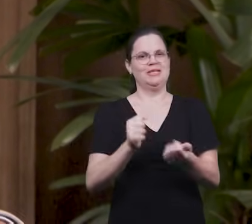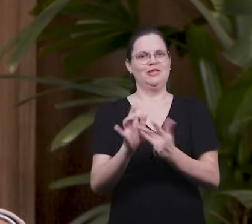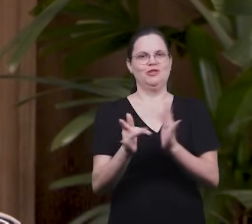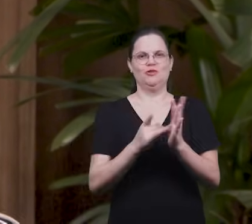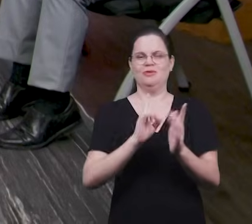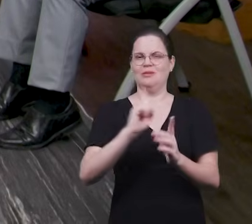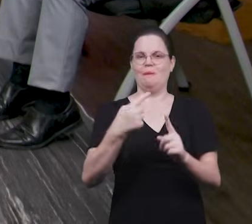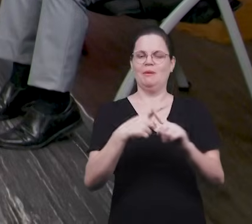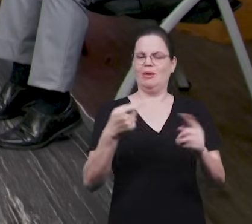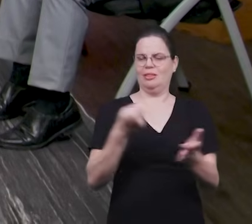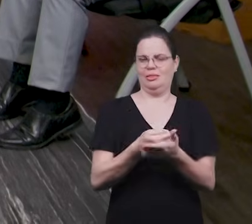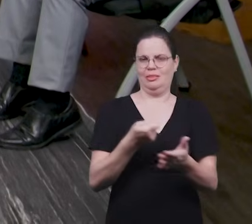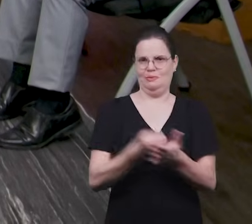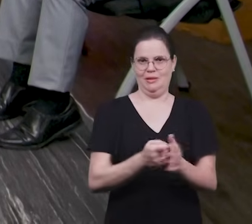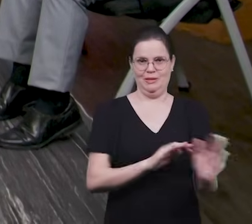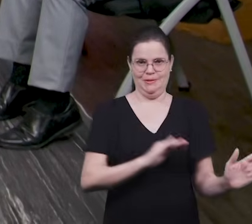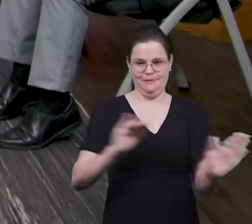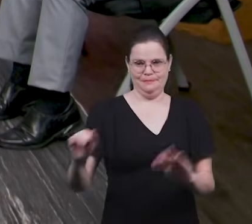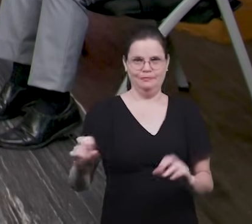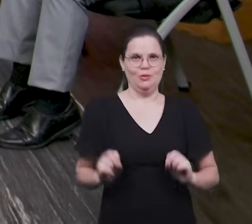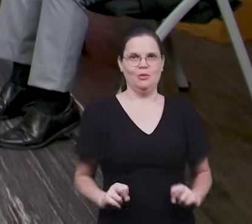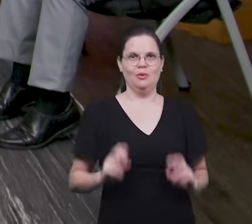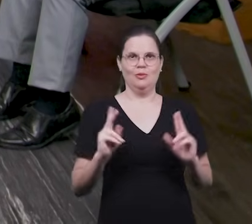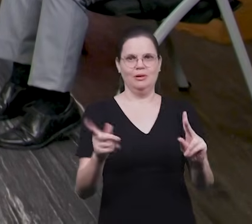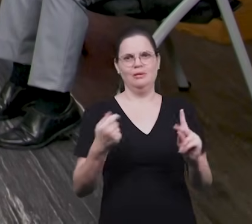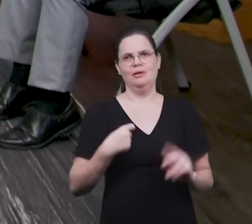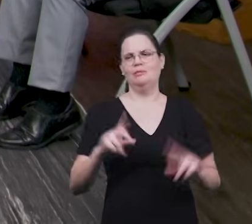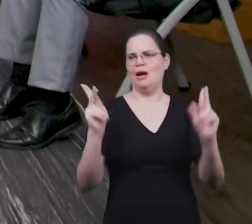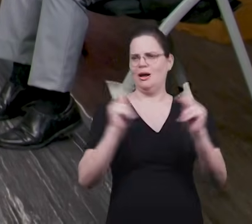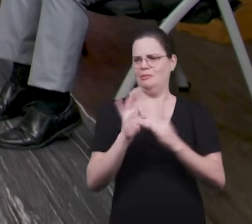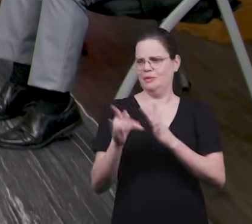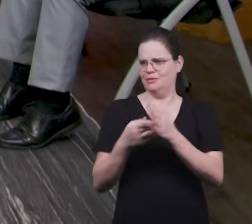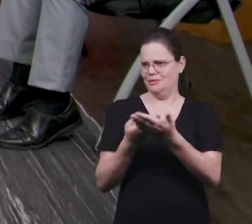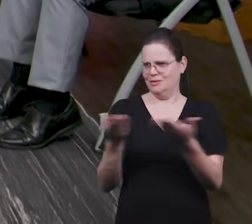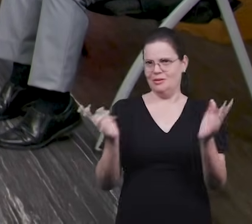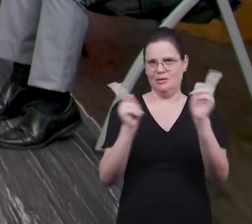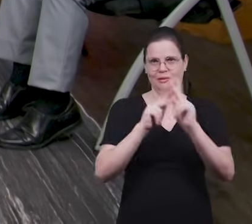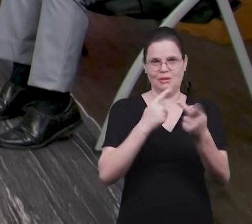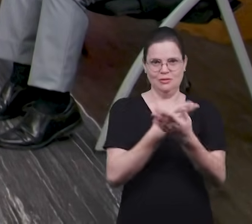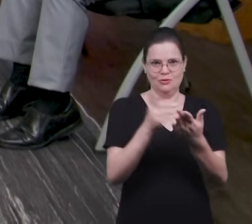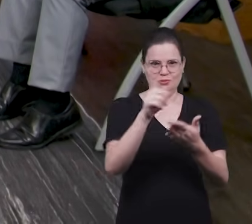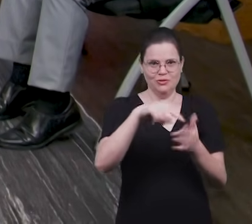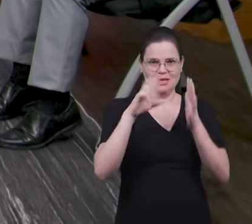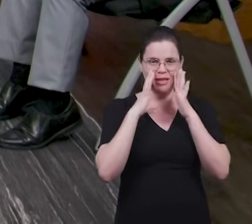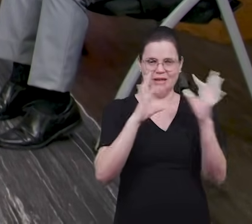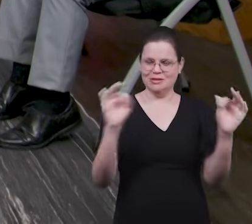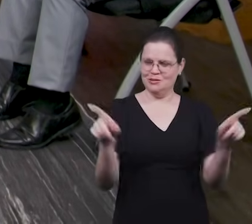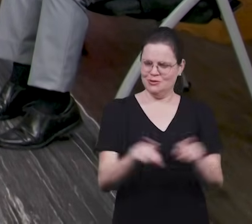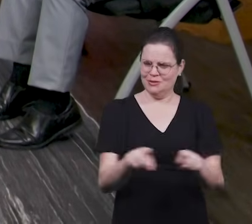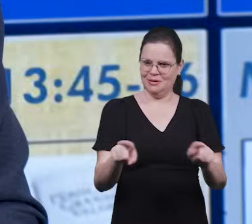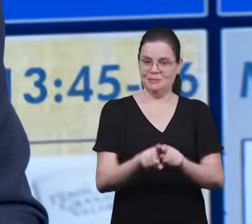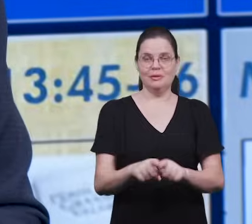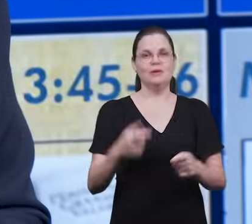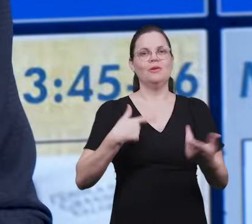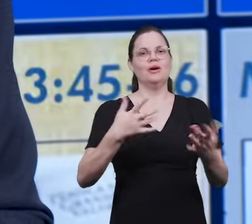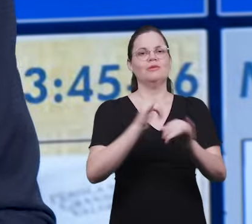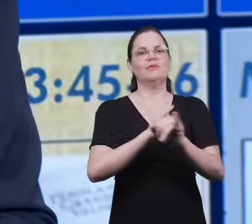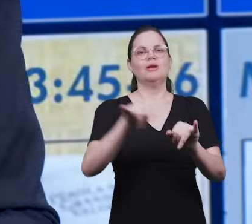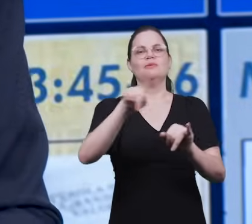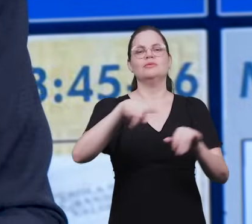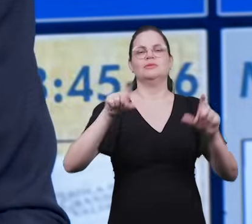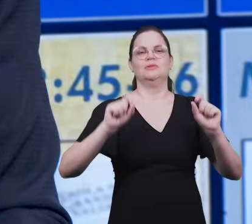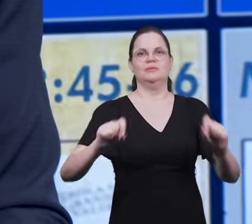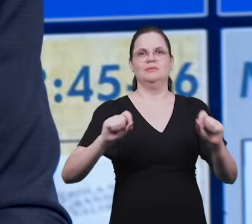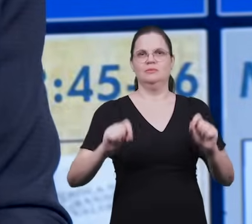verdadeira. Muito bem. Bom, gente, eu desejo a paz do Senhor para vocês, para você que está nos assistindo. Eu quero dizer para você o